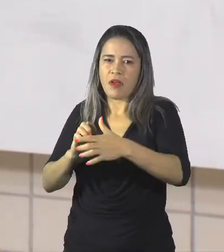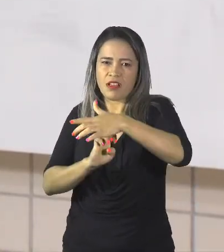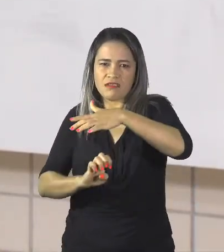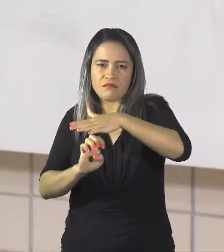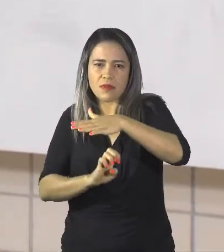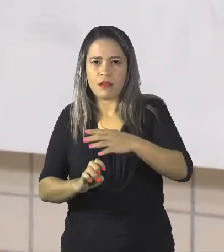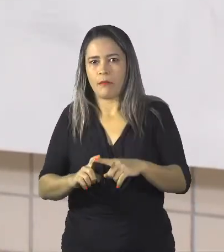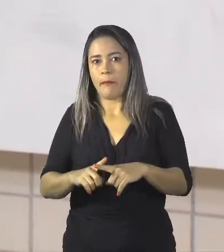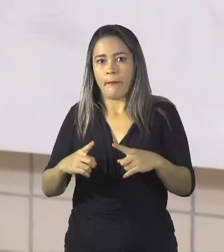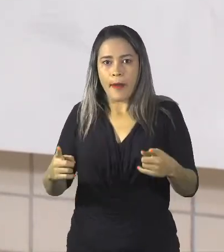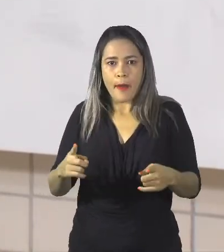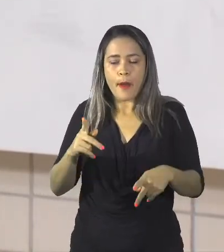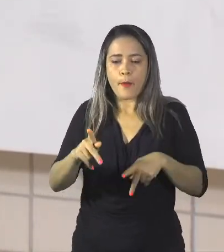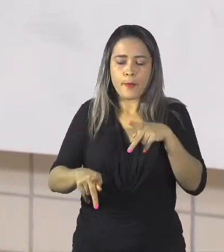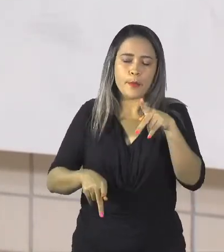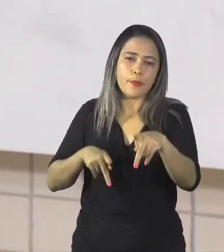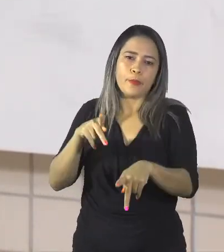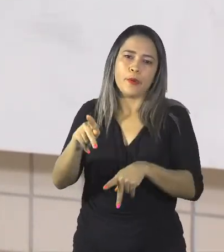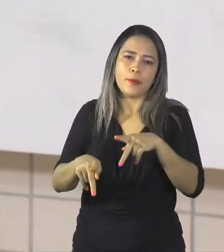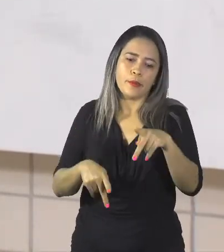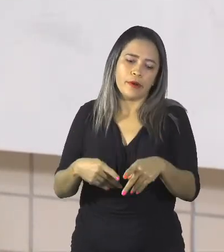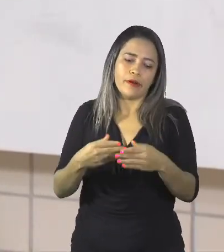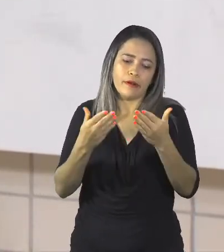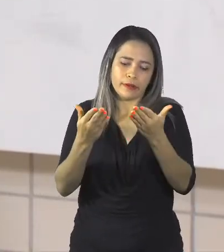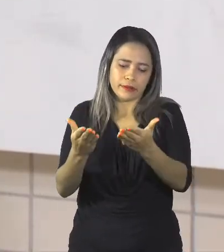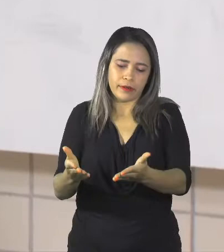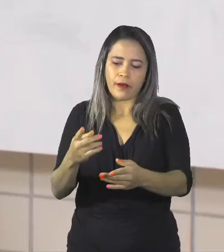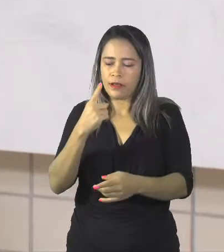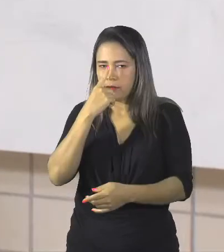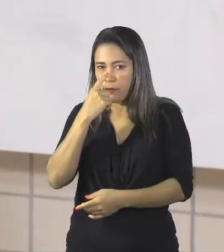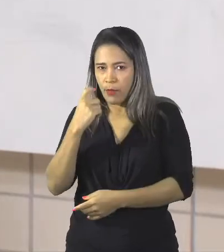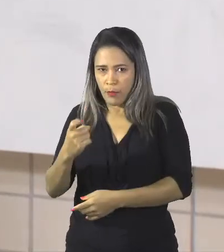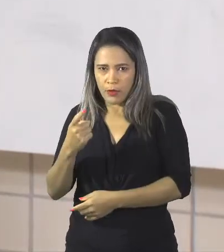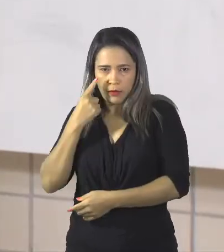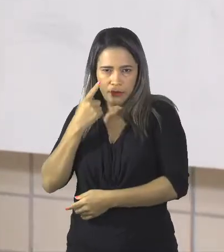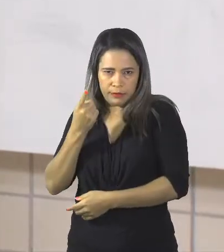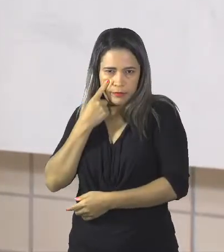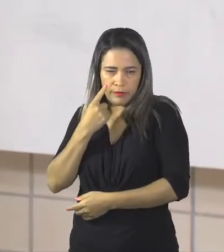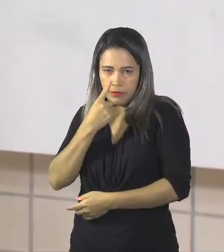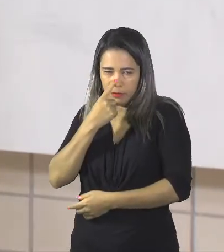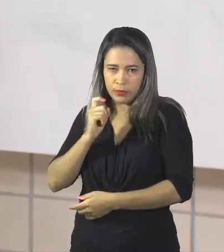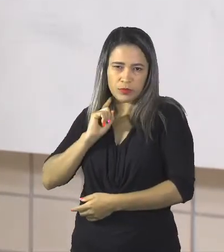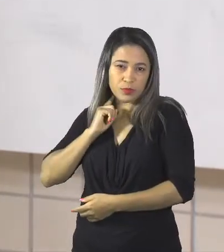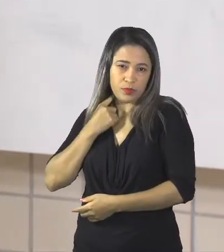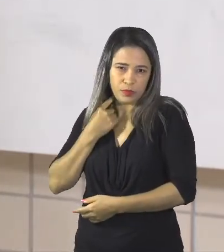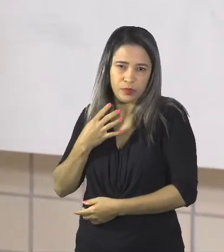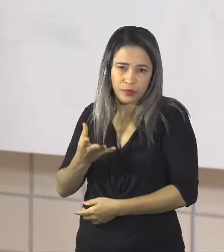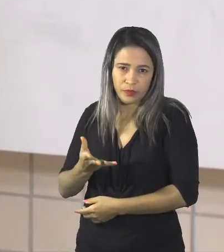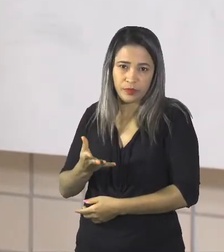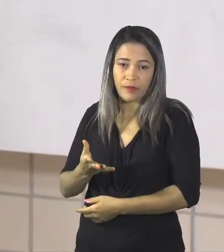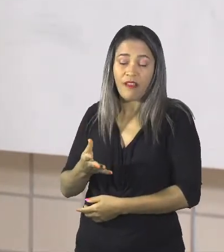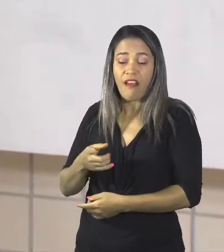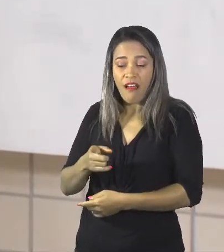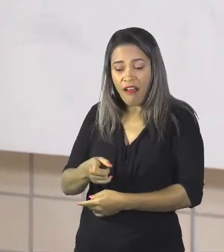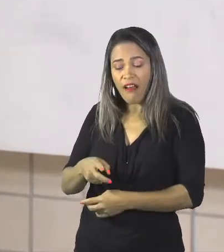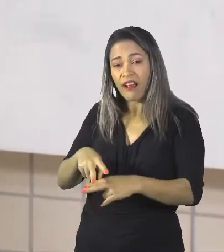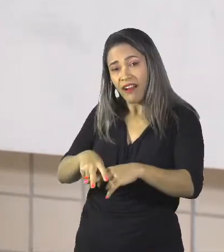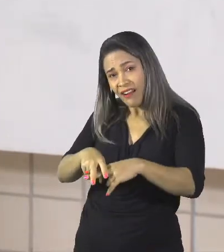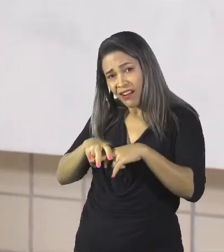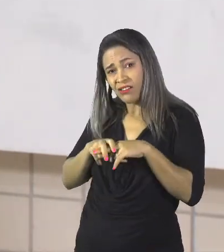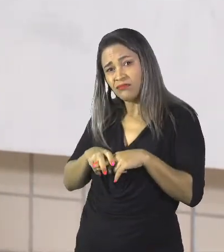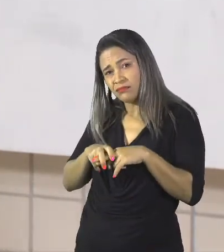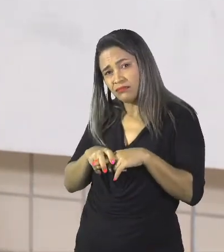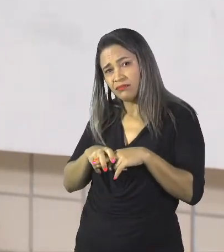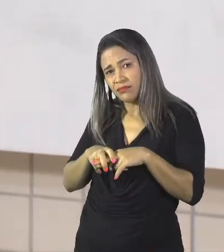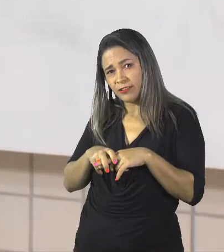população nesses casos de poluição que a gente viu até agora, que a poluição ela também é